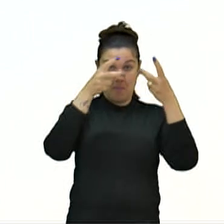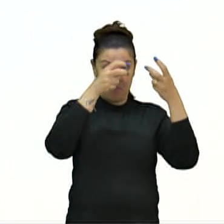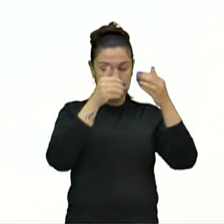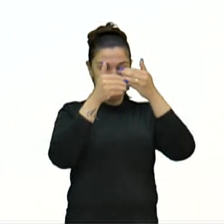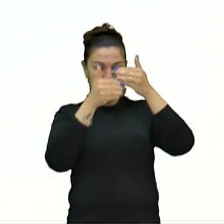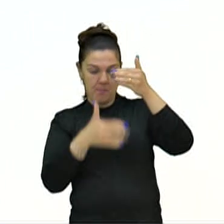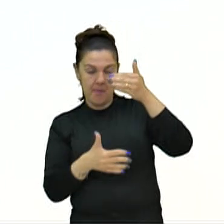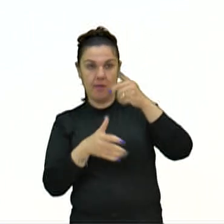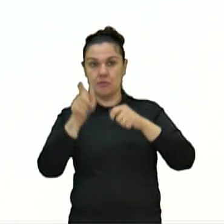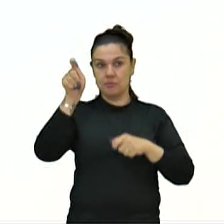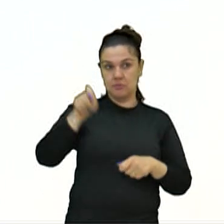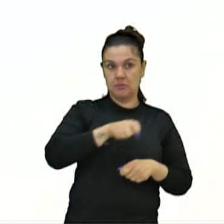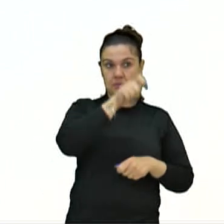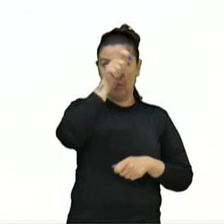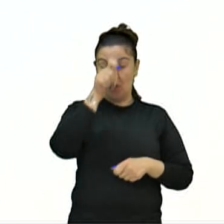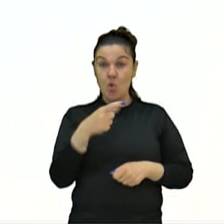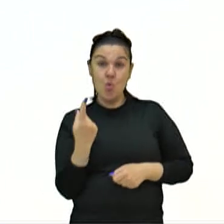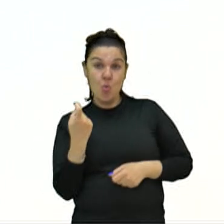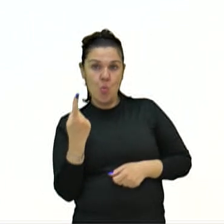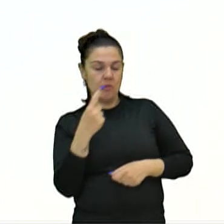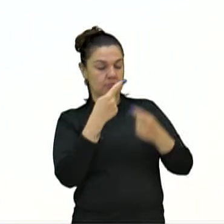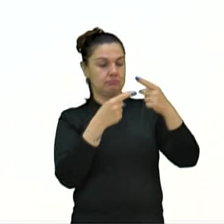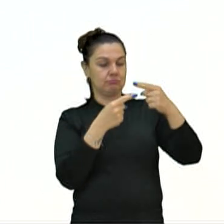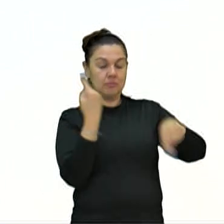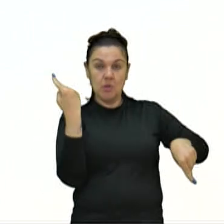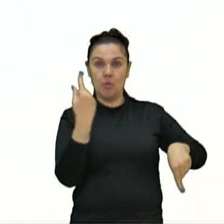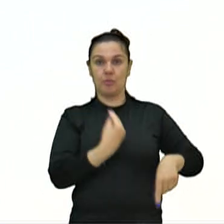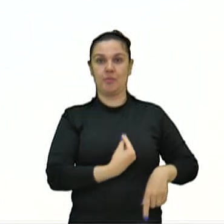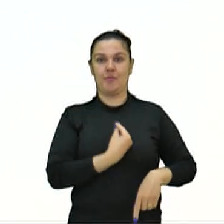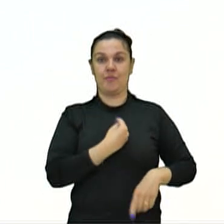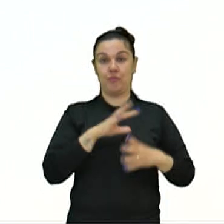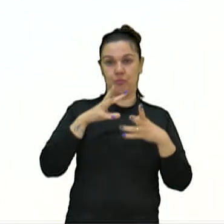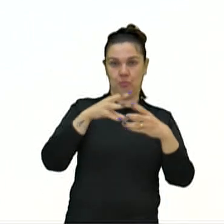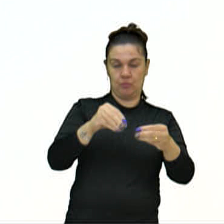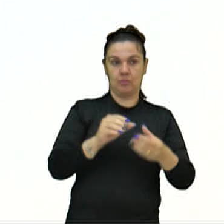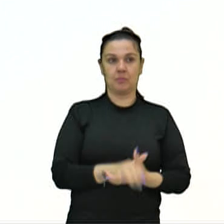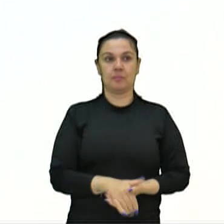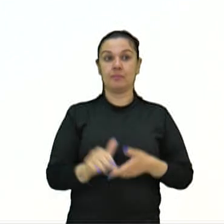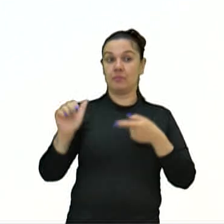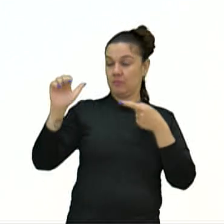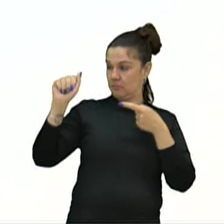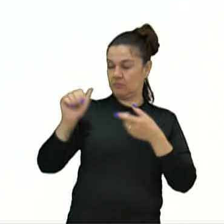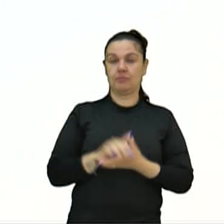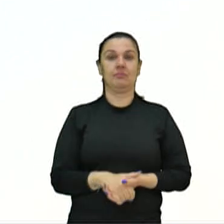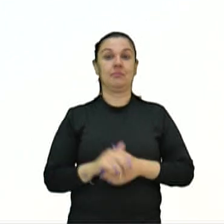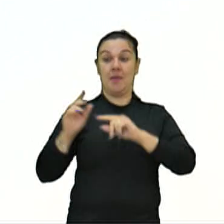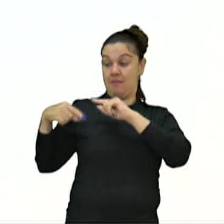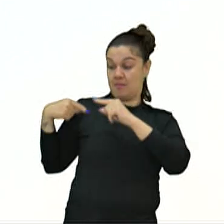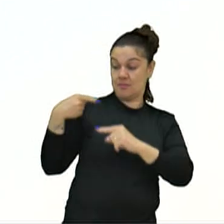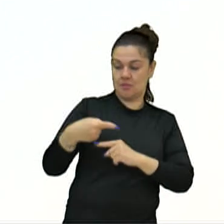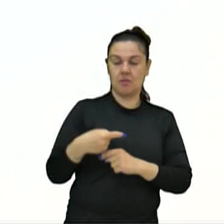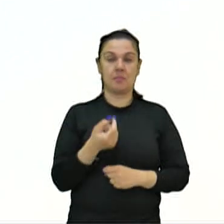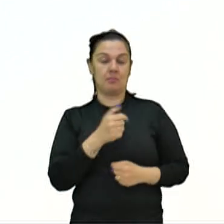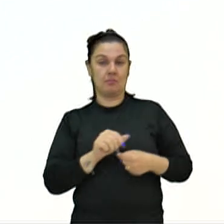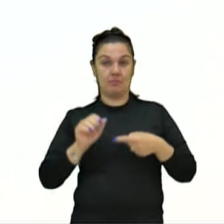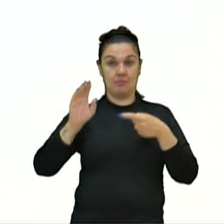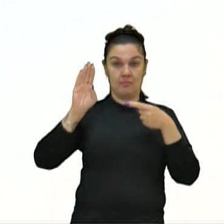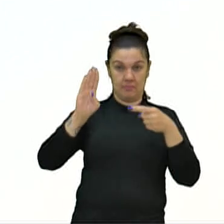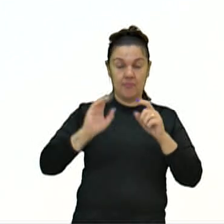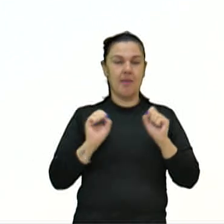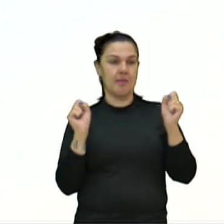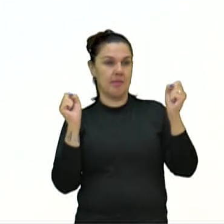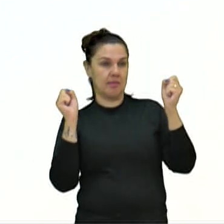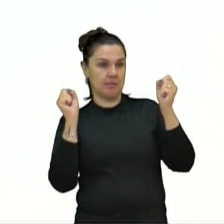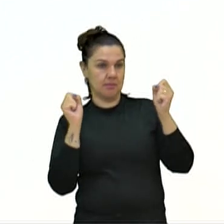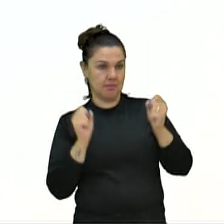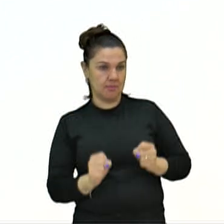a seguir e marque o único atributo que não é encontrado em todos os seres vivos. Letra A, hereditariedade. Letra B, capacidade